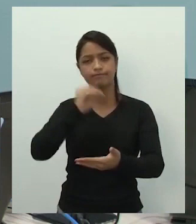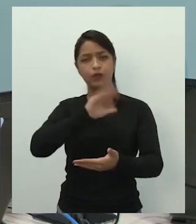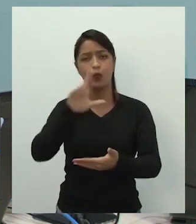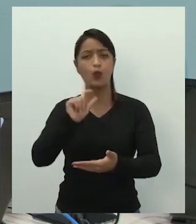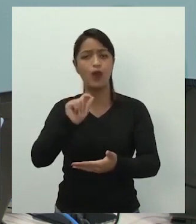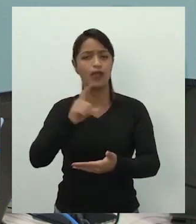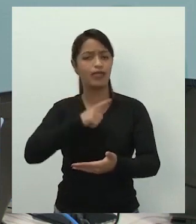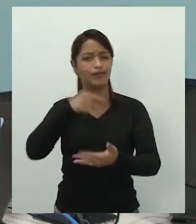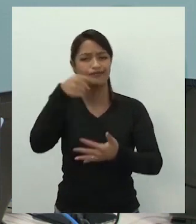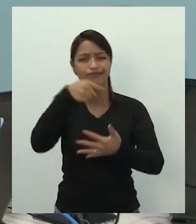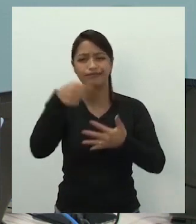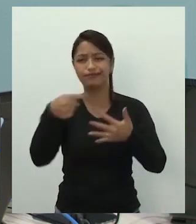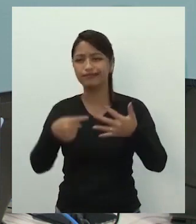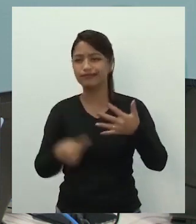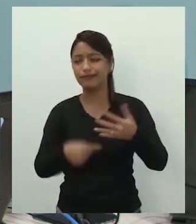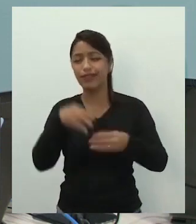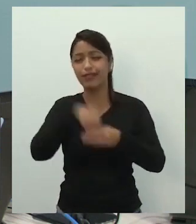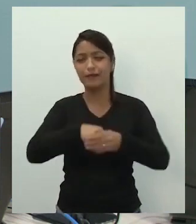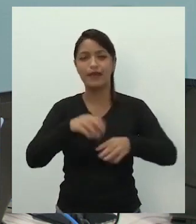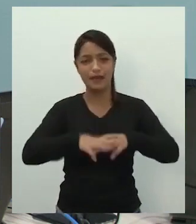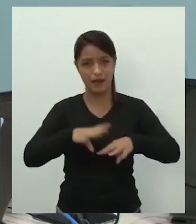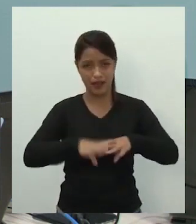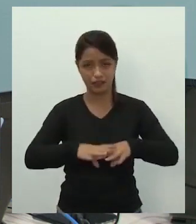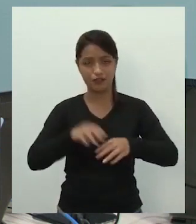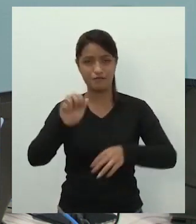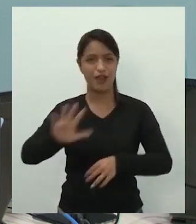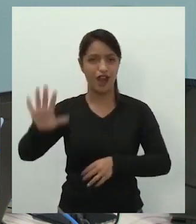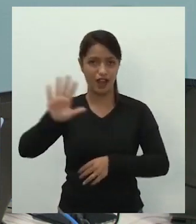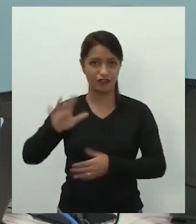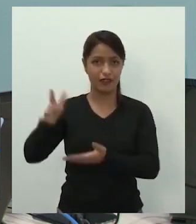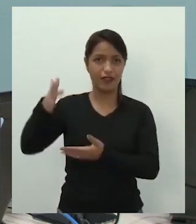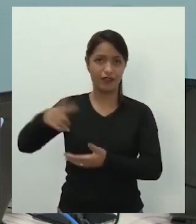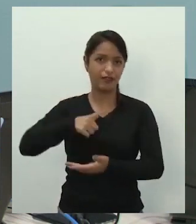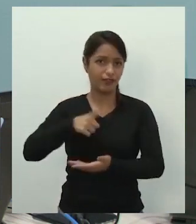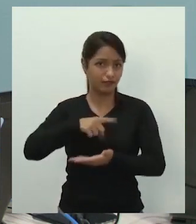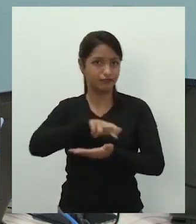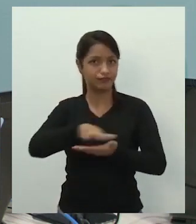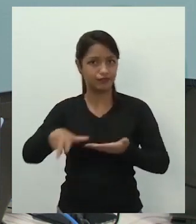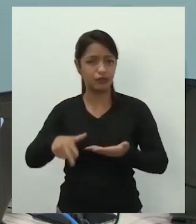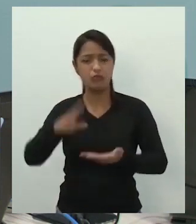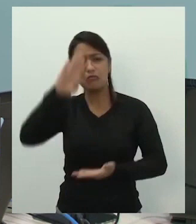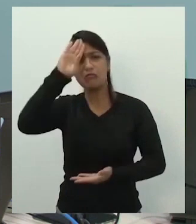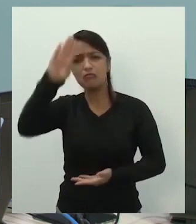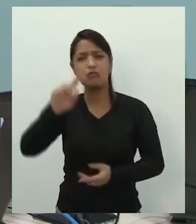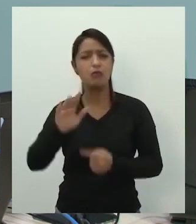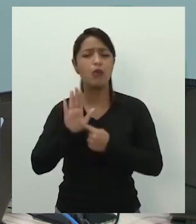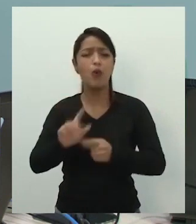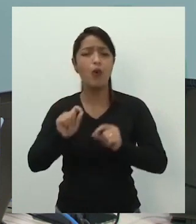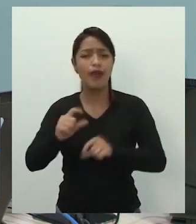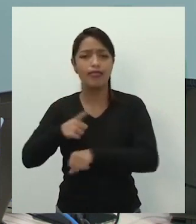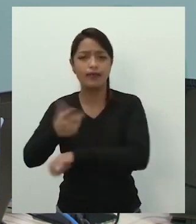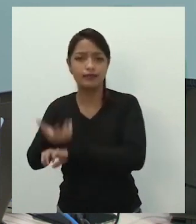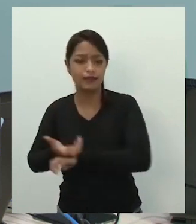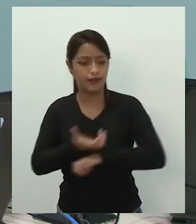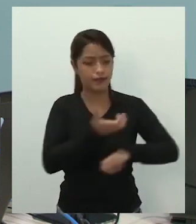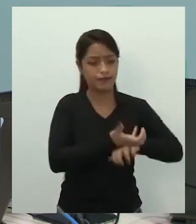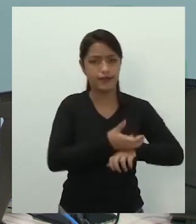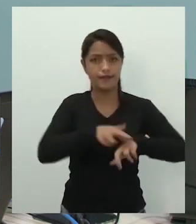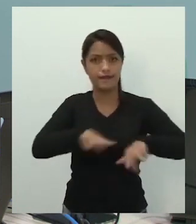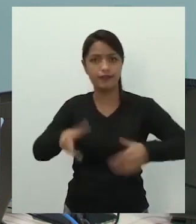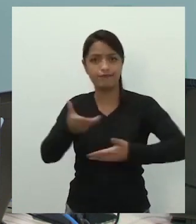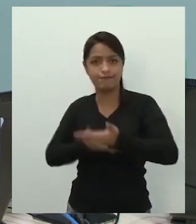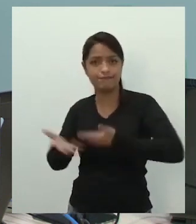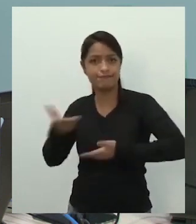elementos matemáticos com o esquema apresentado, evidenciando a interdisciplinaridade em diversas áreas do